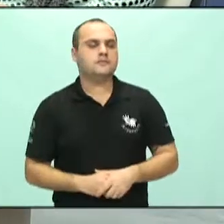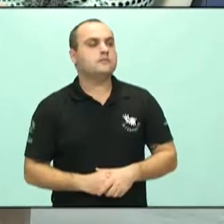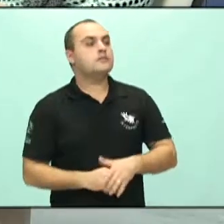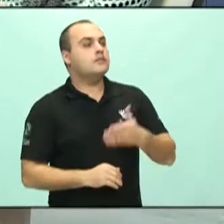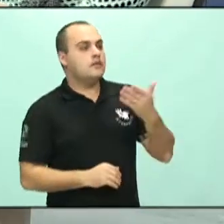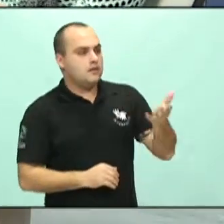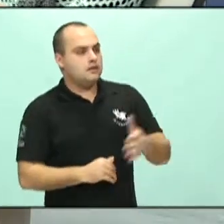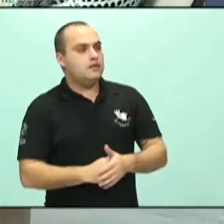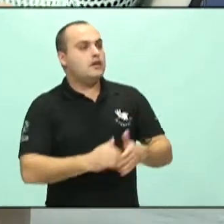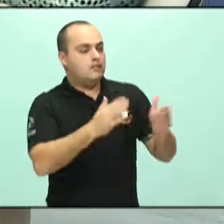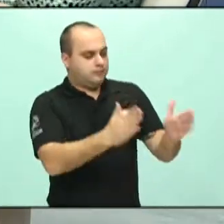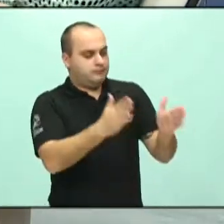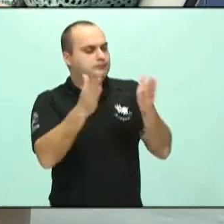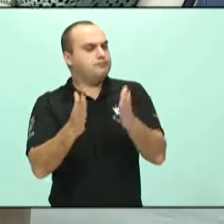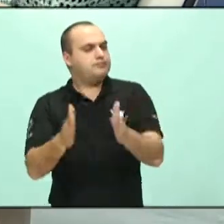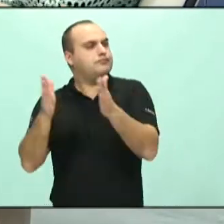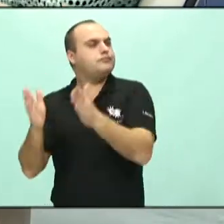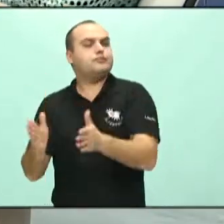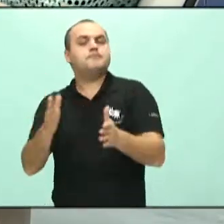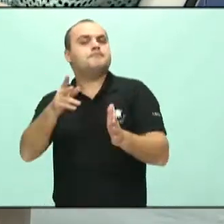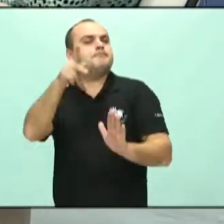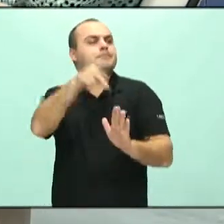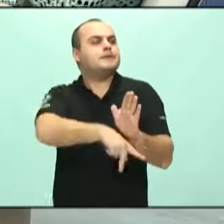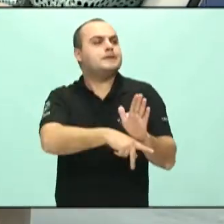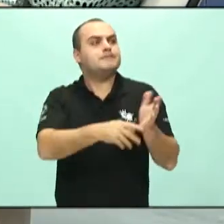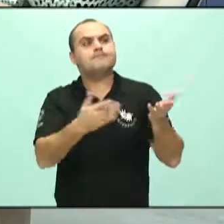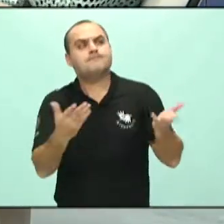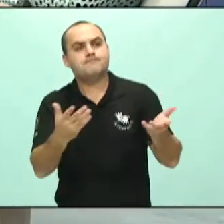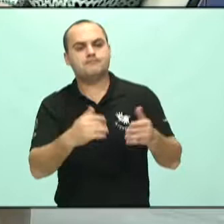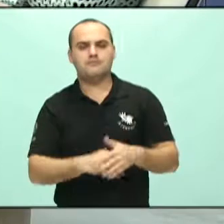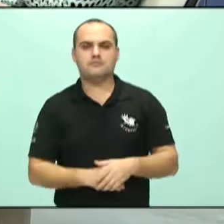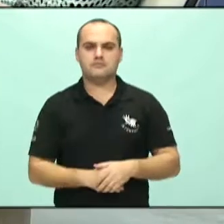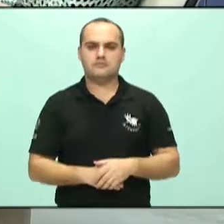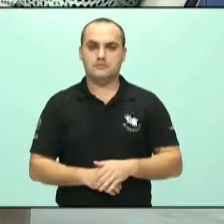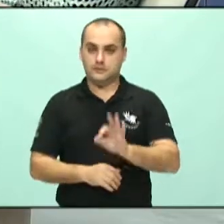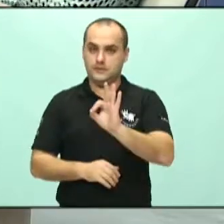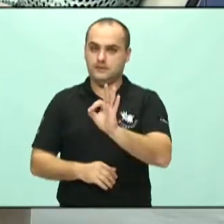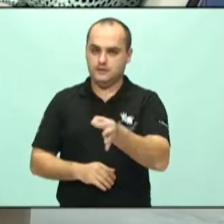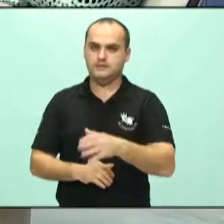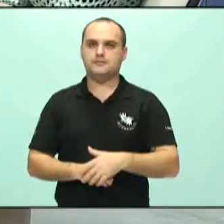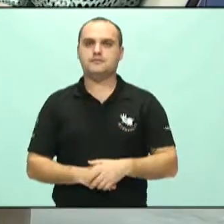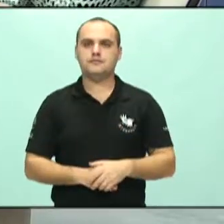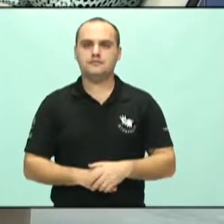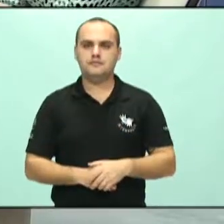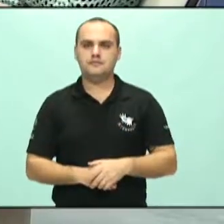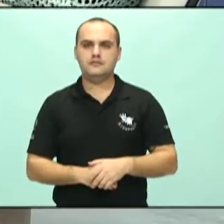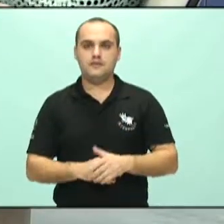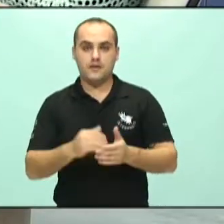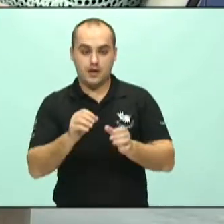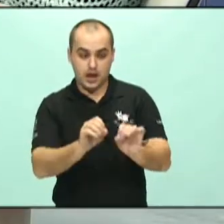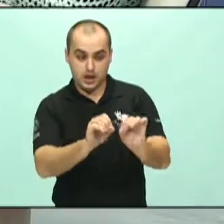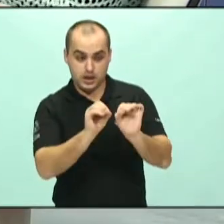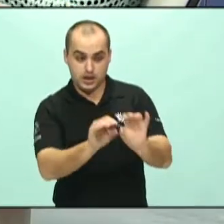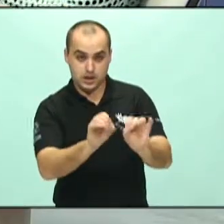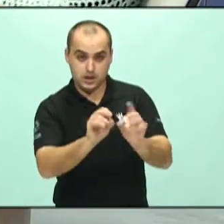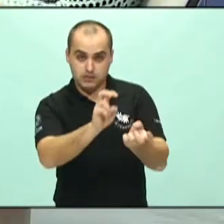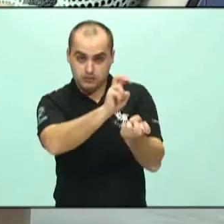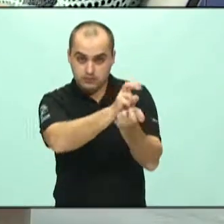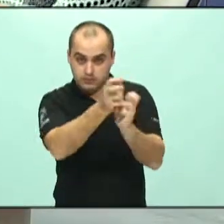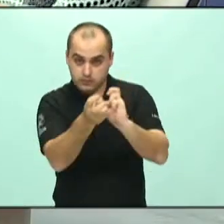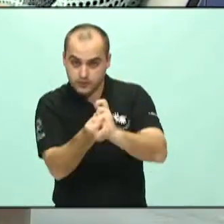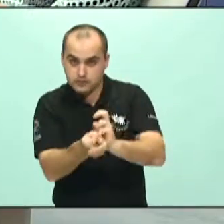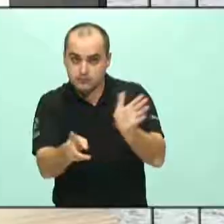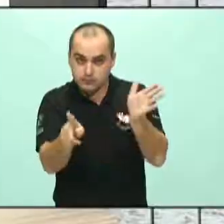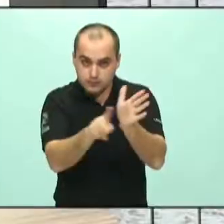Então, continuando esse trabalho do ensino da capoeira como ferramenta, né,